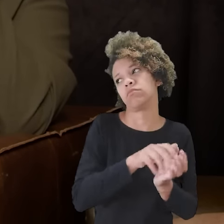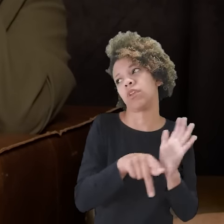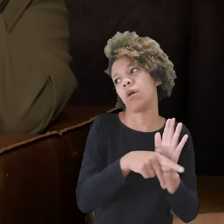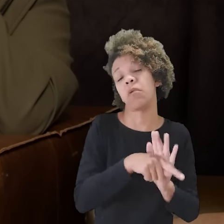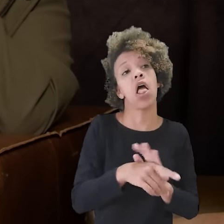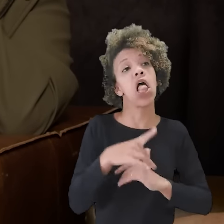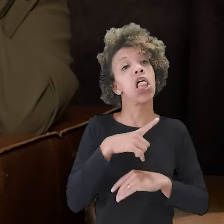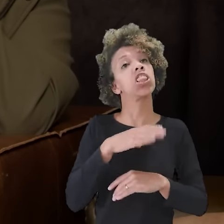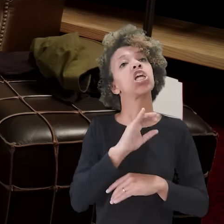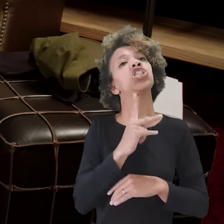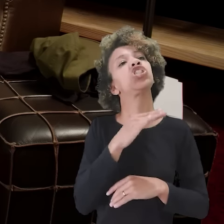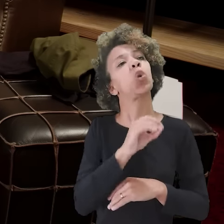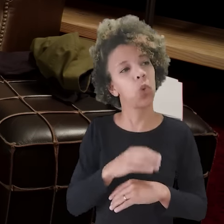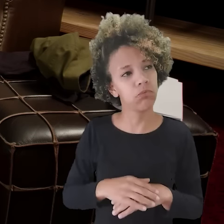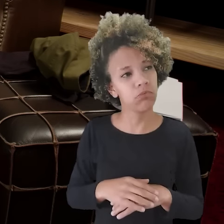não a gente tem a gente tem Chico